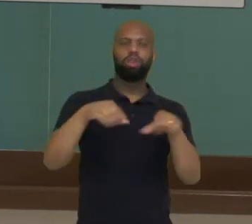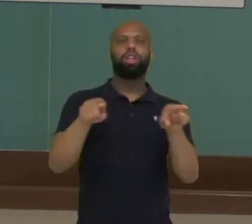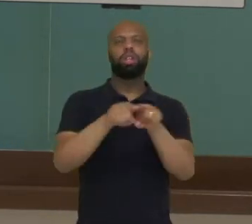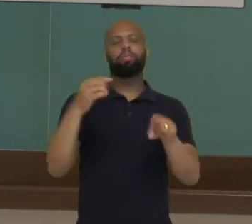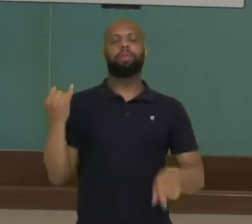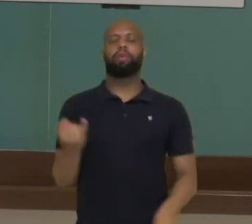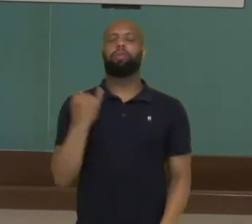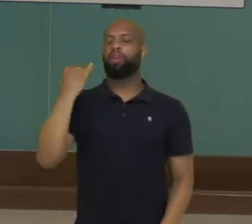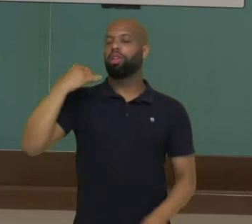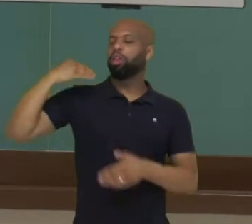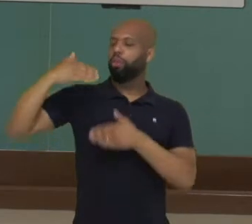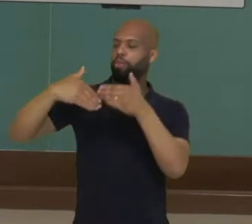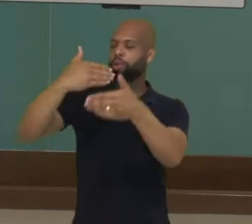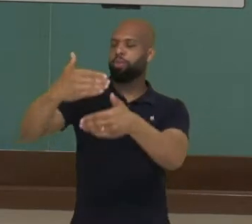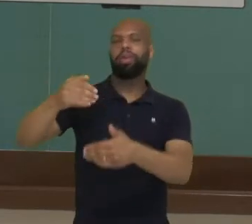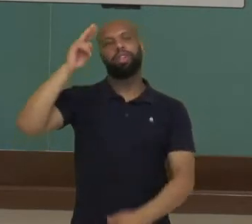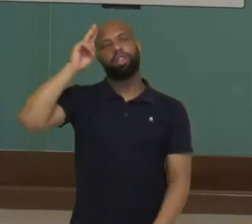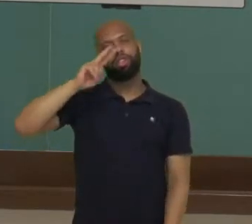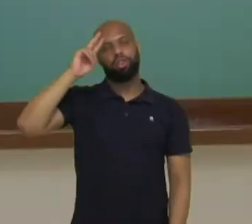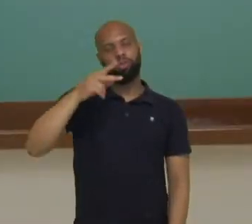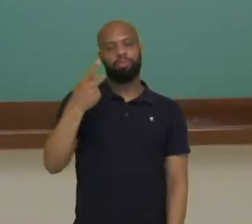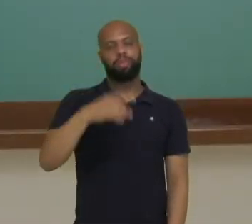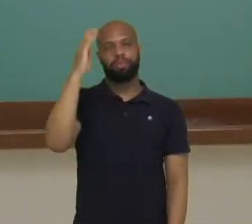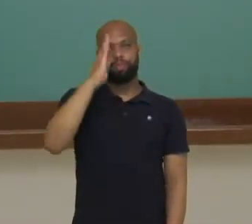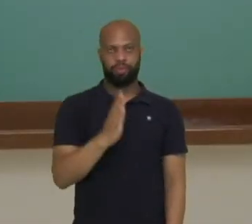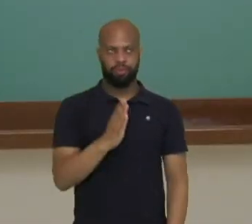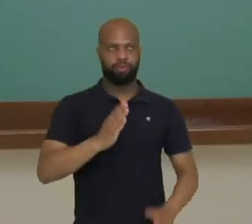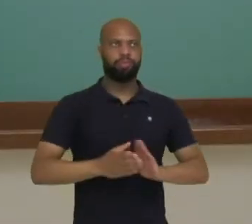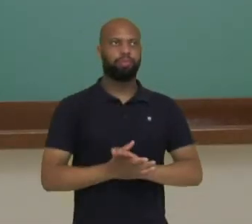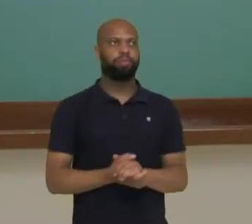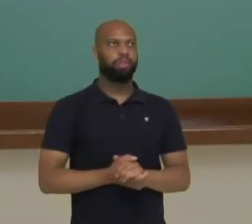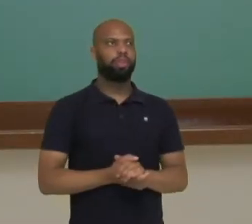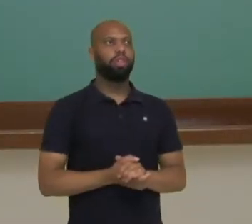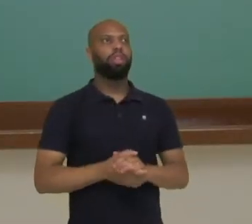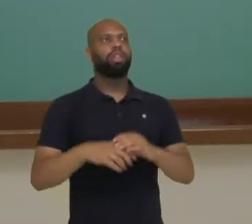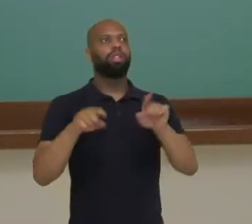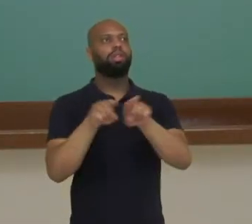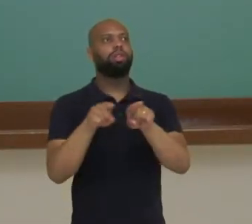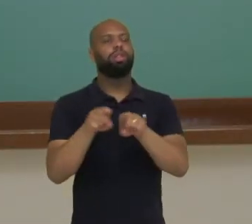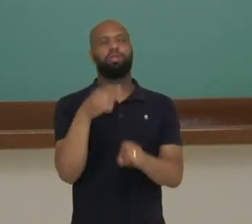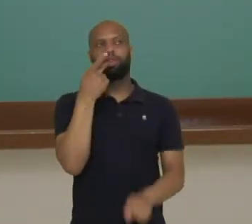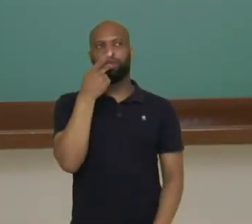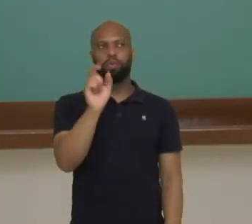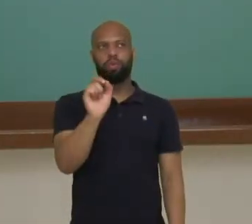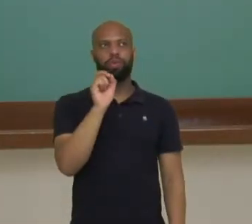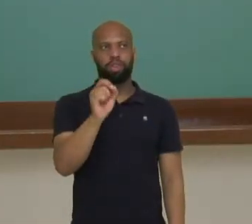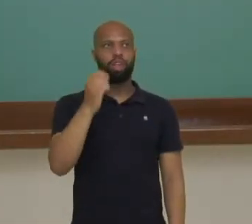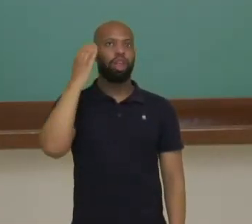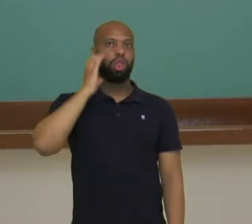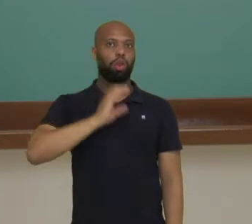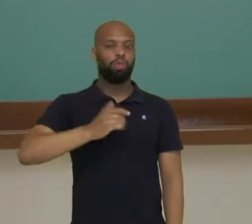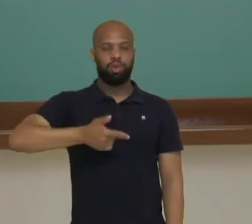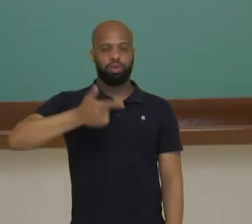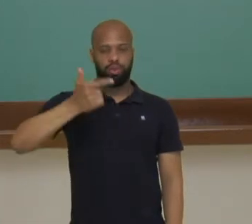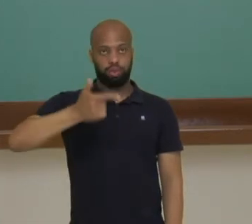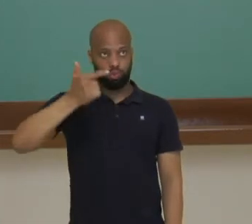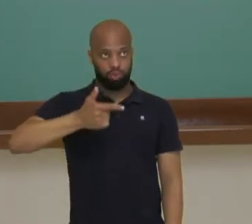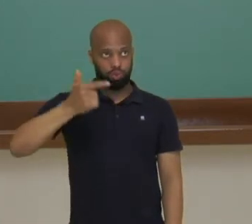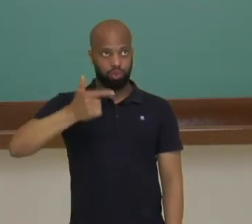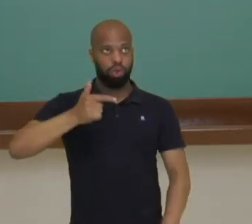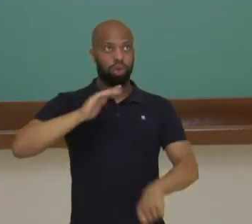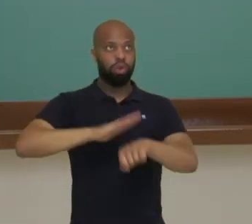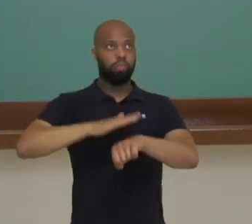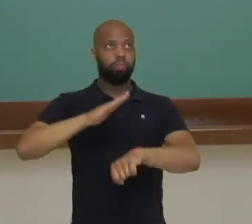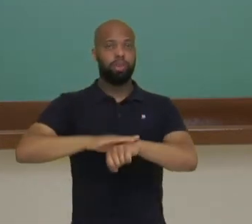no desenrolar da história do Brasil. E já vou dizendo, hein, o Dom Pedro II, quando